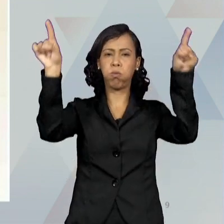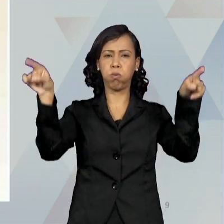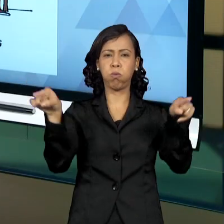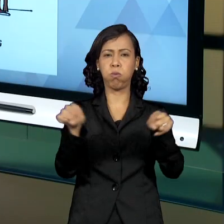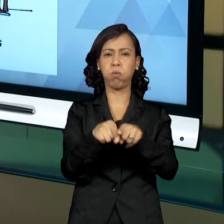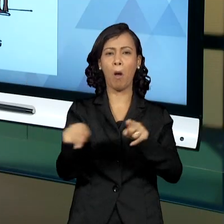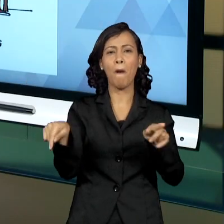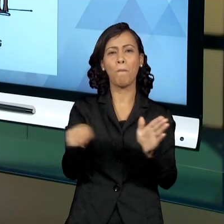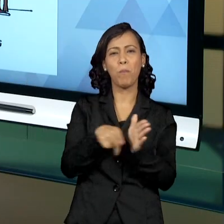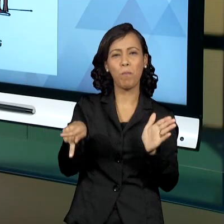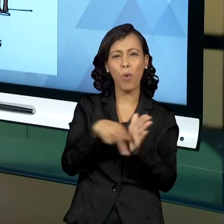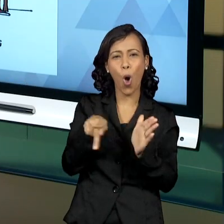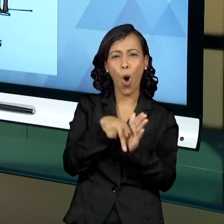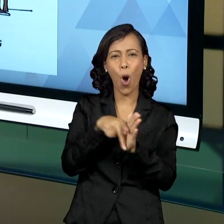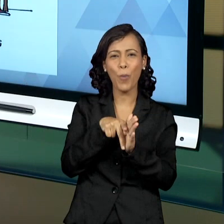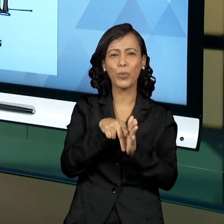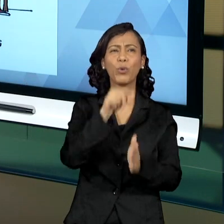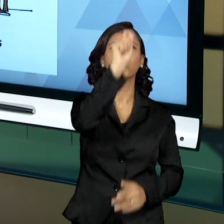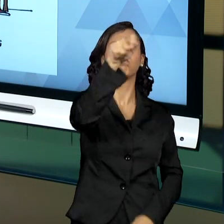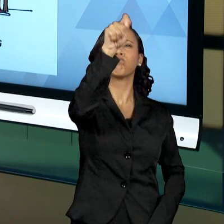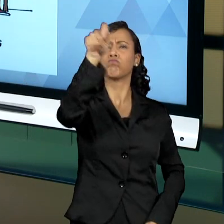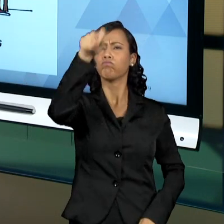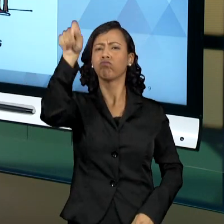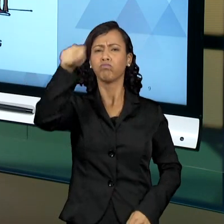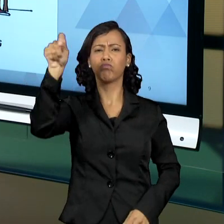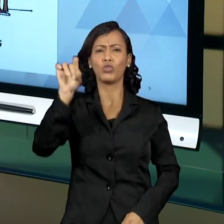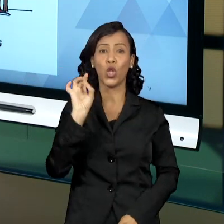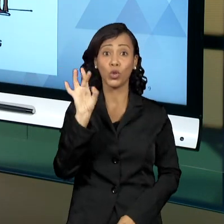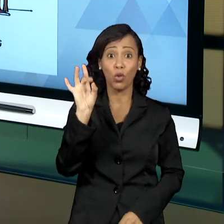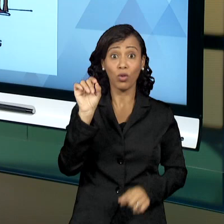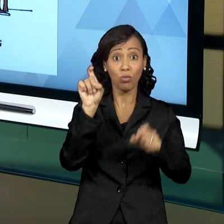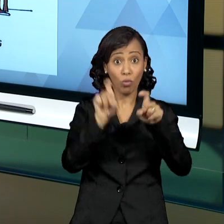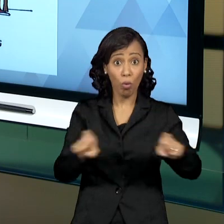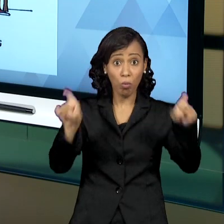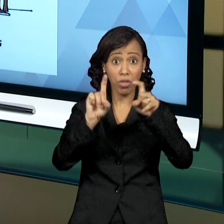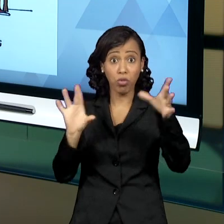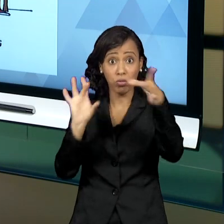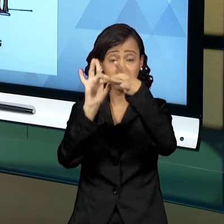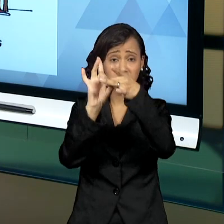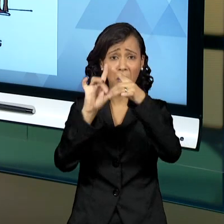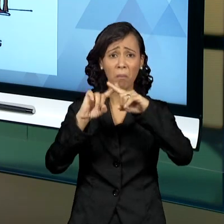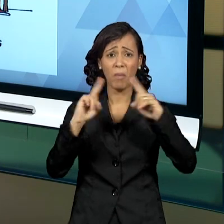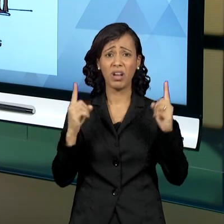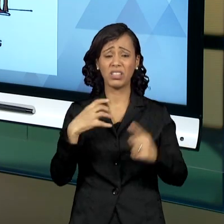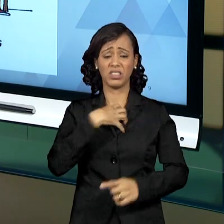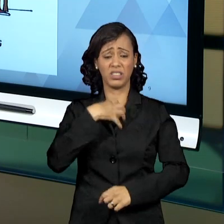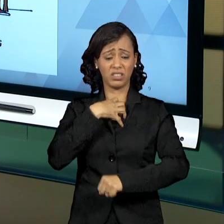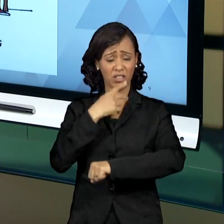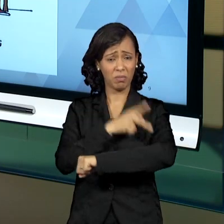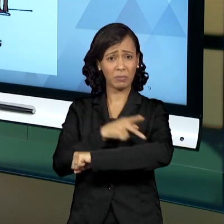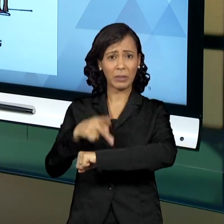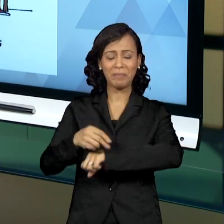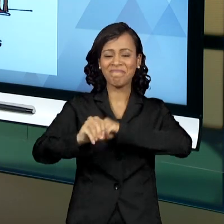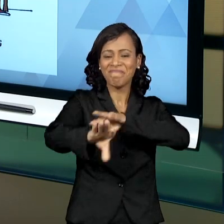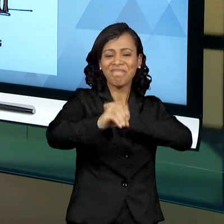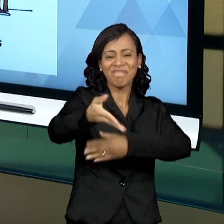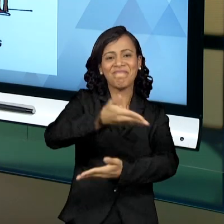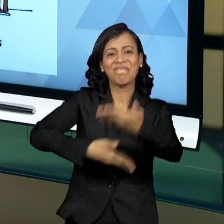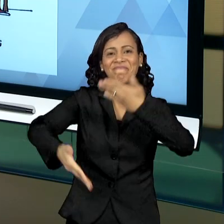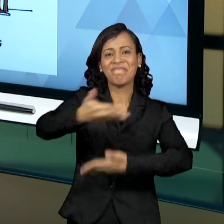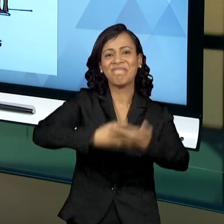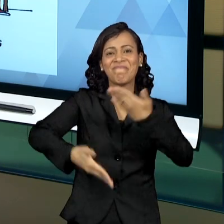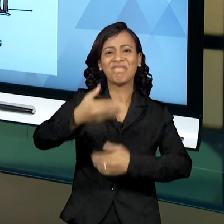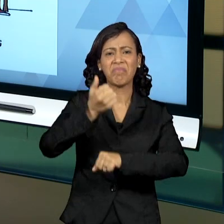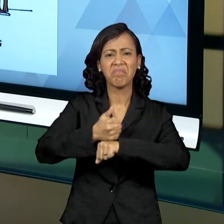geração. Sem intencionalidade pedagógica, não tem sentido. Sem intencionalidade pedagógica,